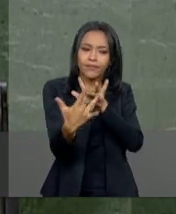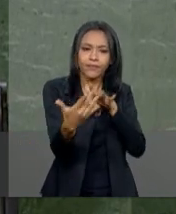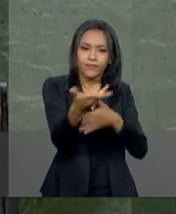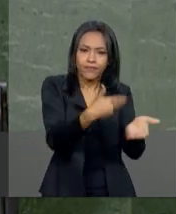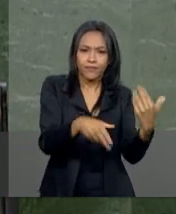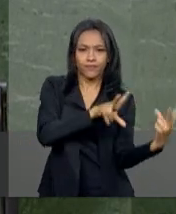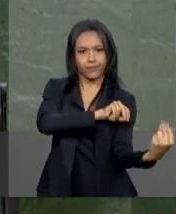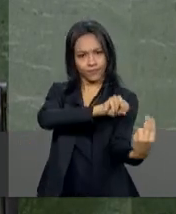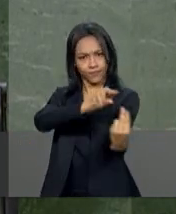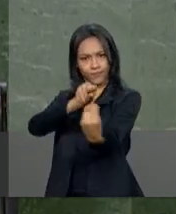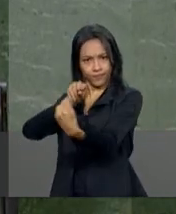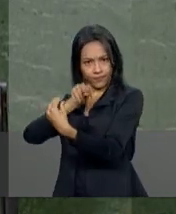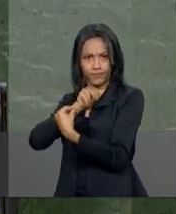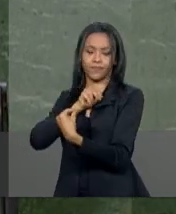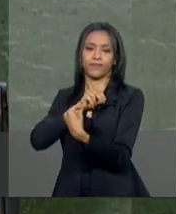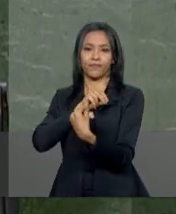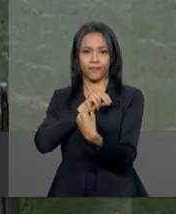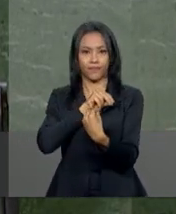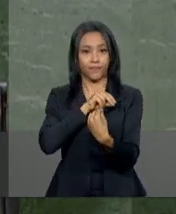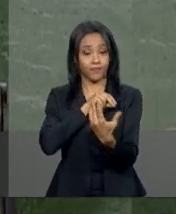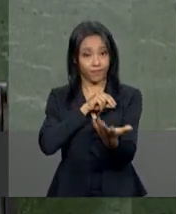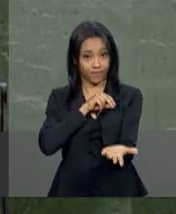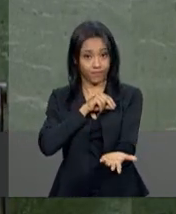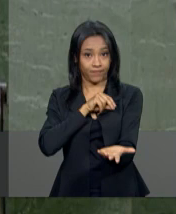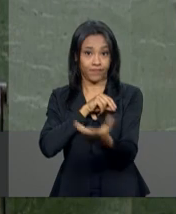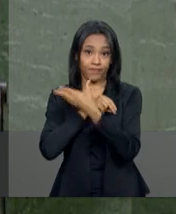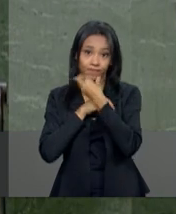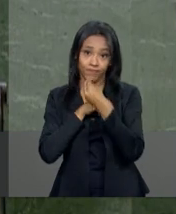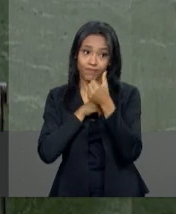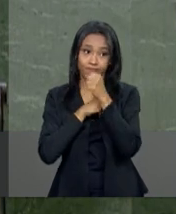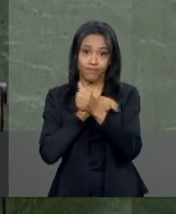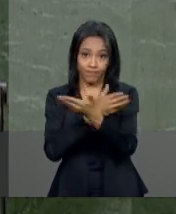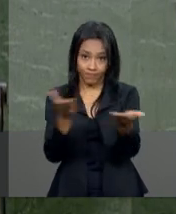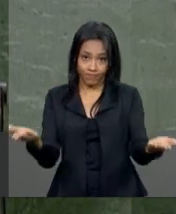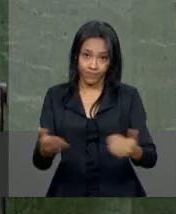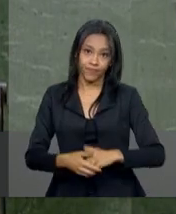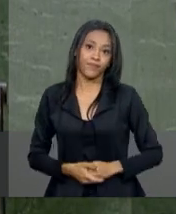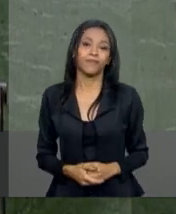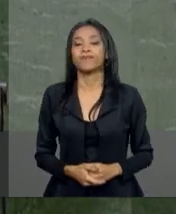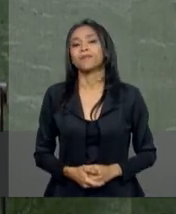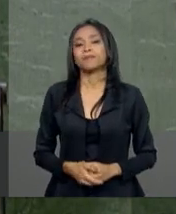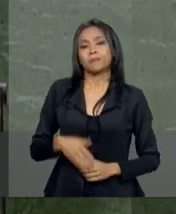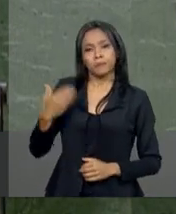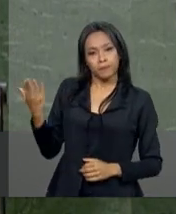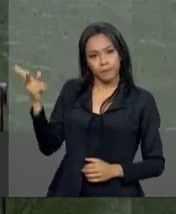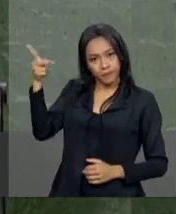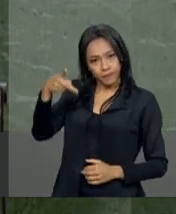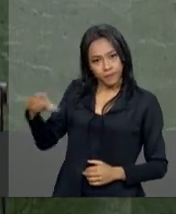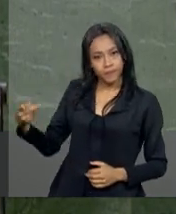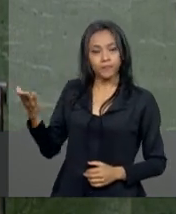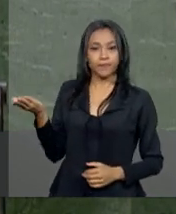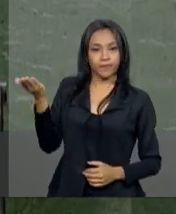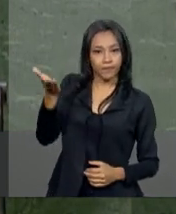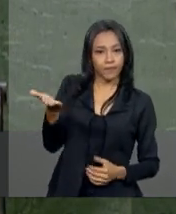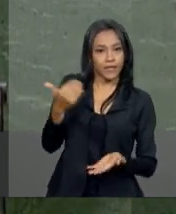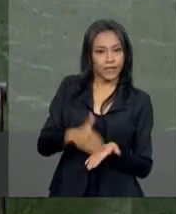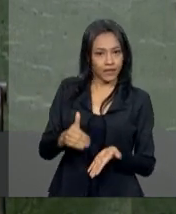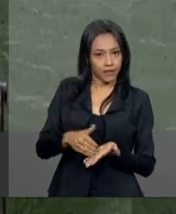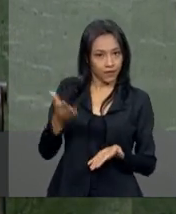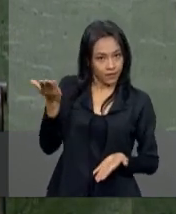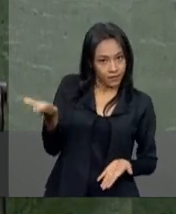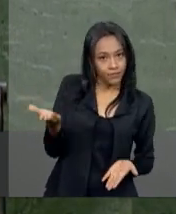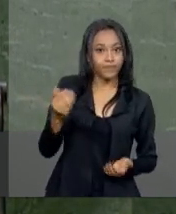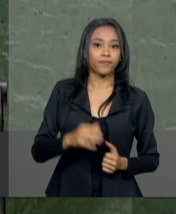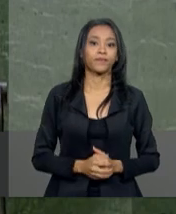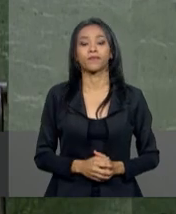multilateralismo senhoras e senhores senhora presidente é o secretário geral esta na